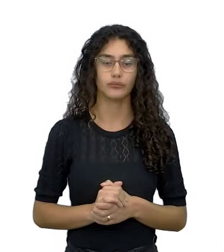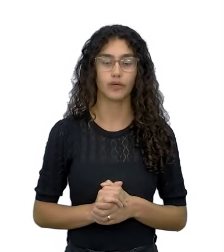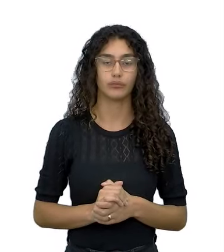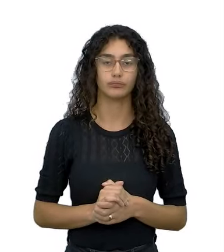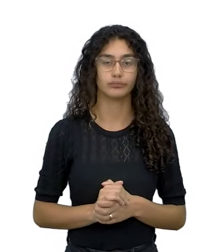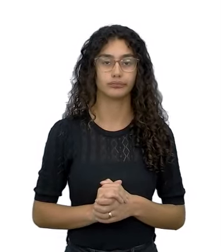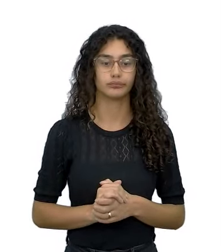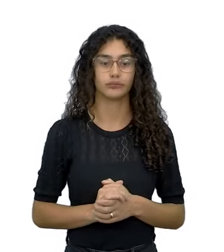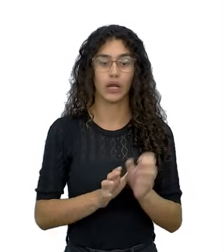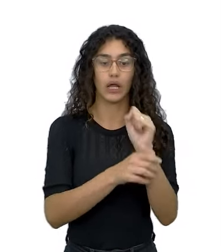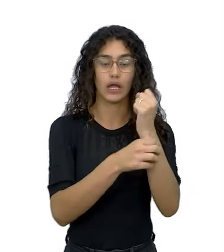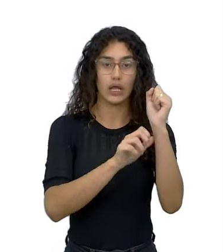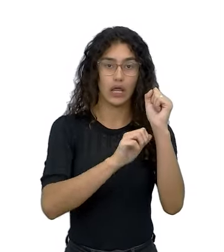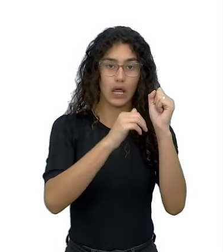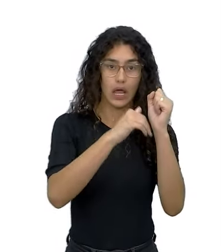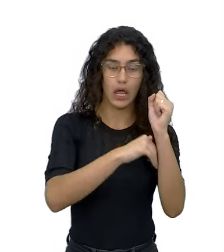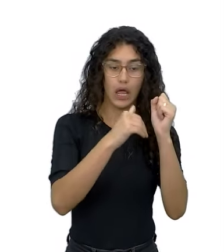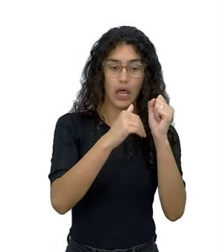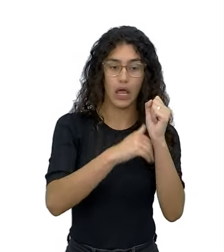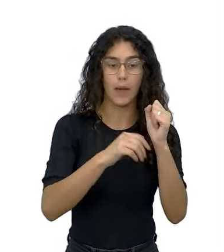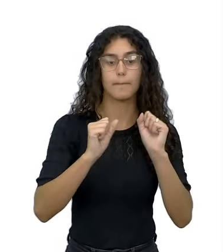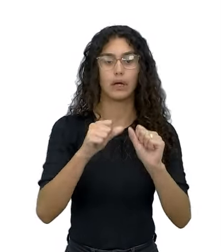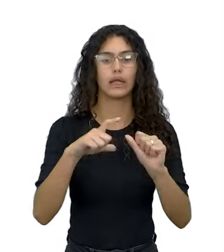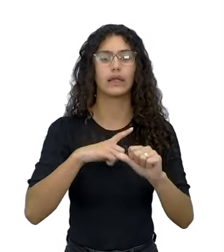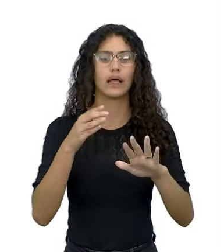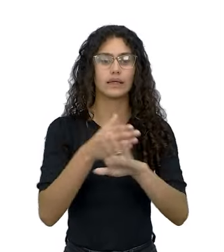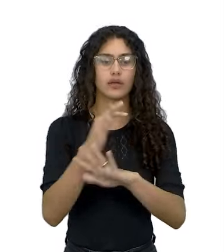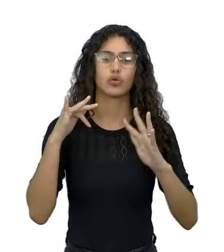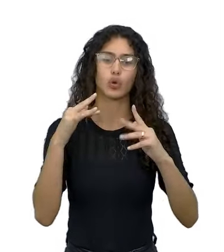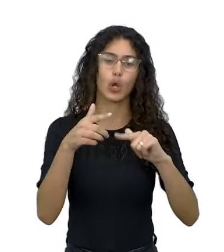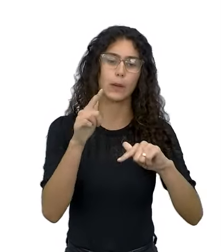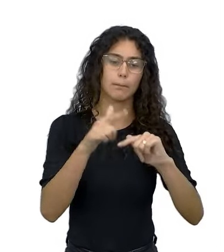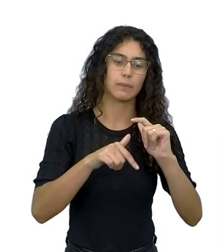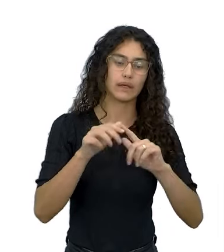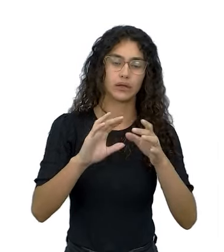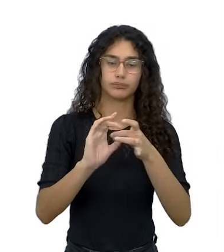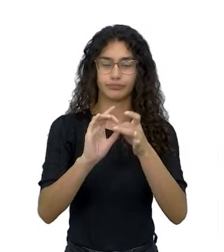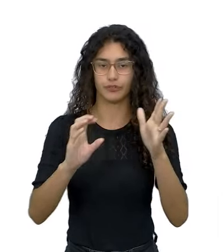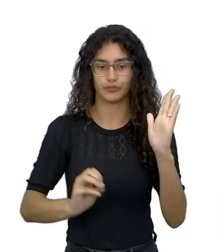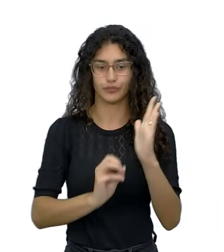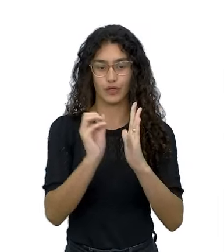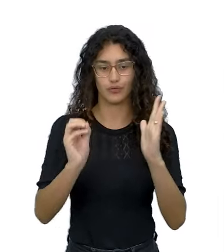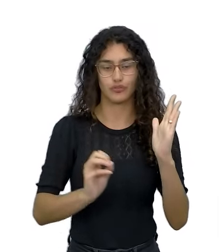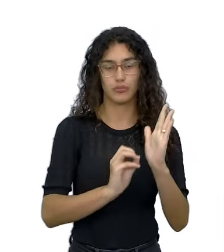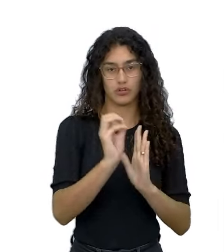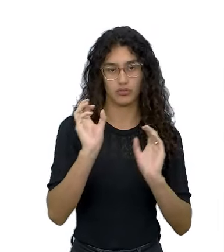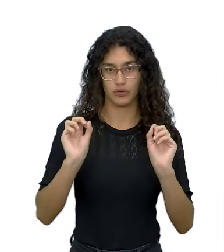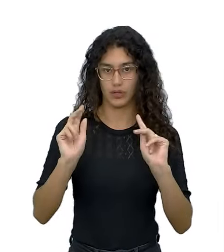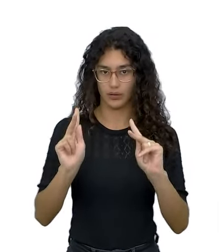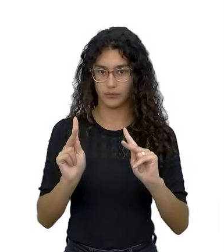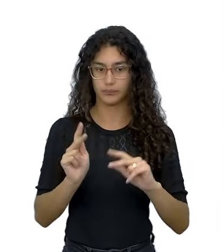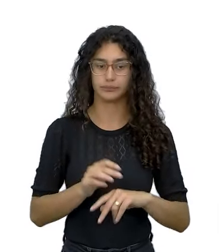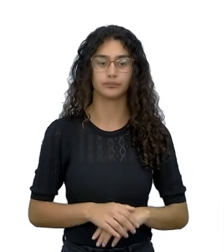senha, e poder ter acesso, então, a todos os materiais disponíveis aí no centro de mídias, tá?